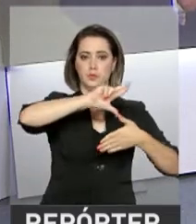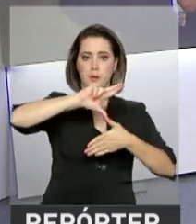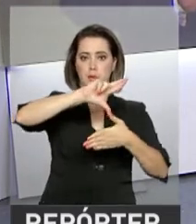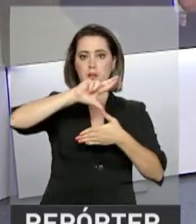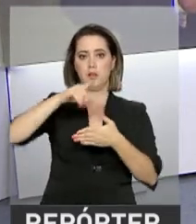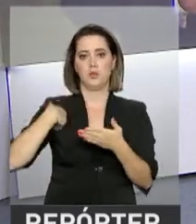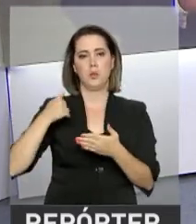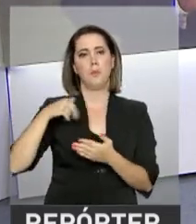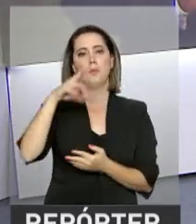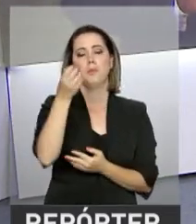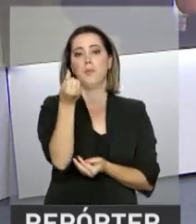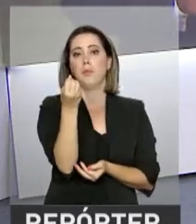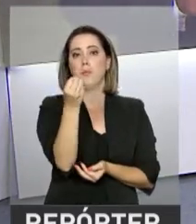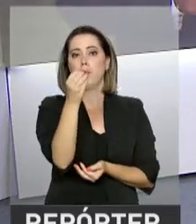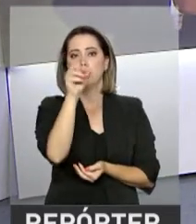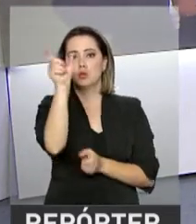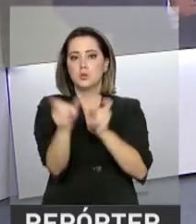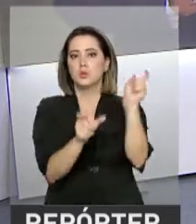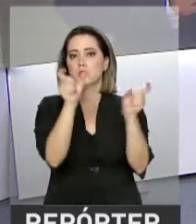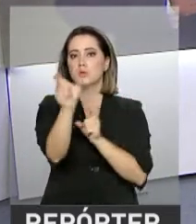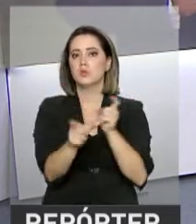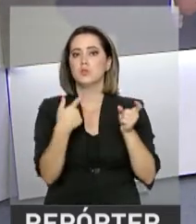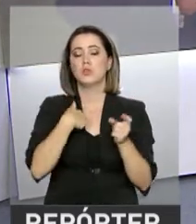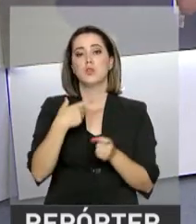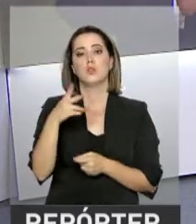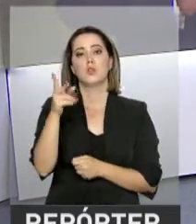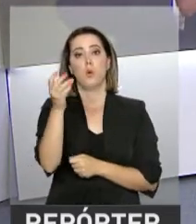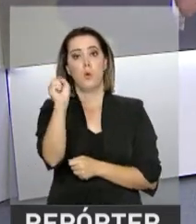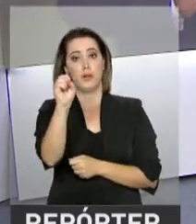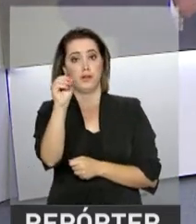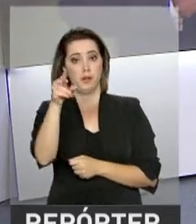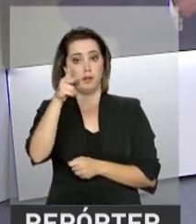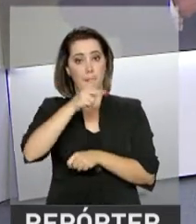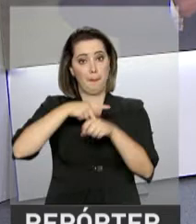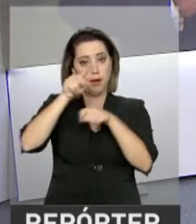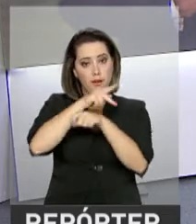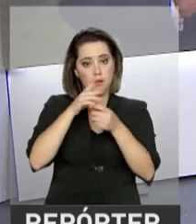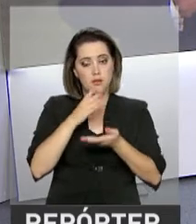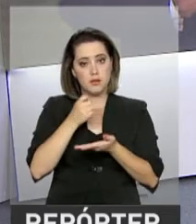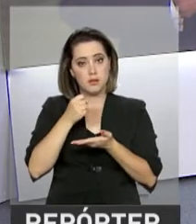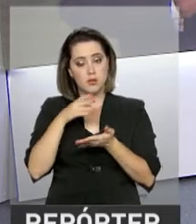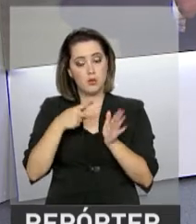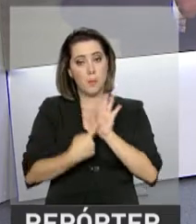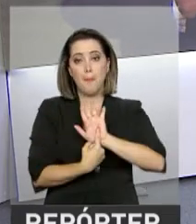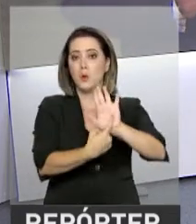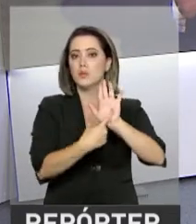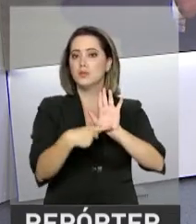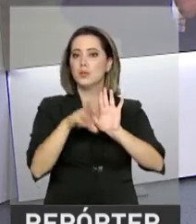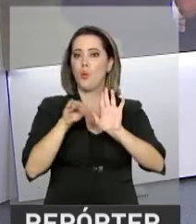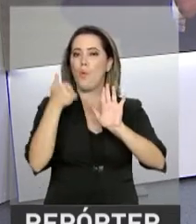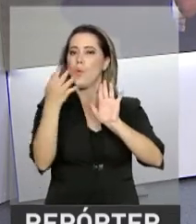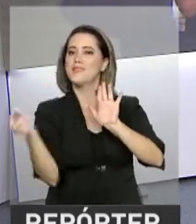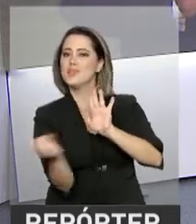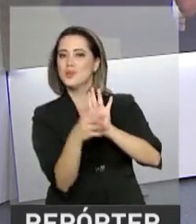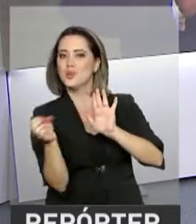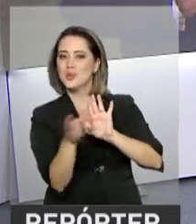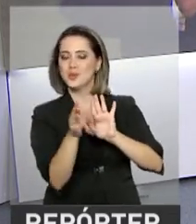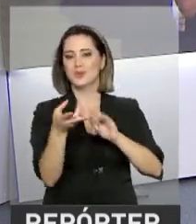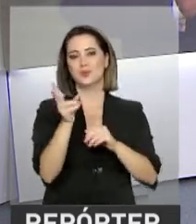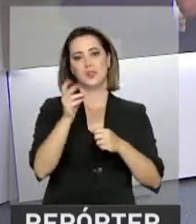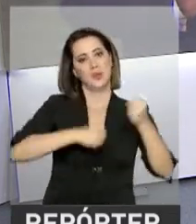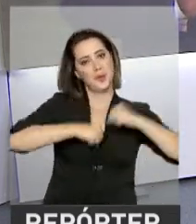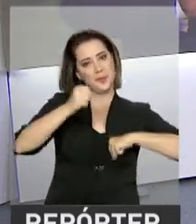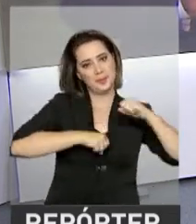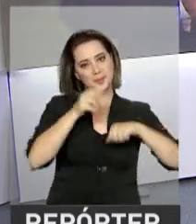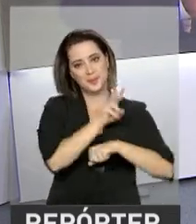onde mais de 600 expositores de cerca de 80 países expõem as novidades da indústria de defesa o repórter paulo